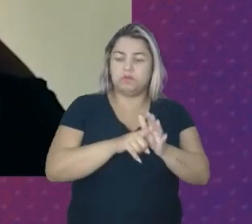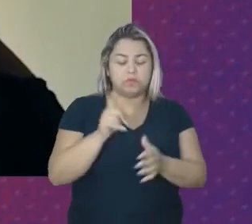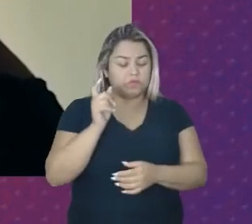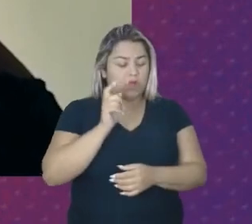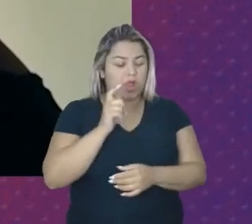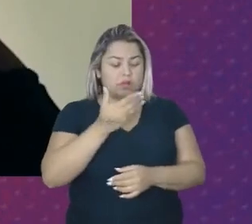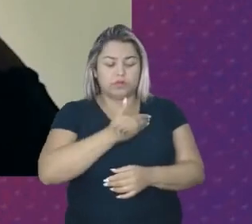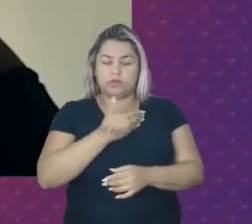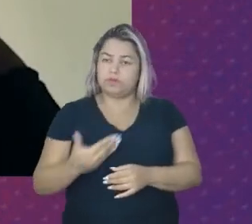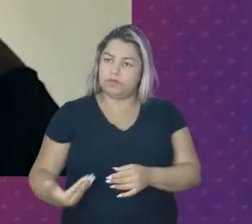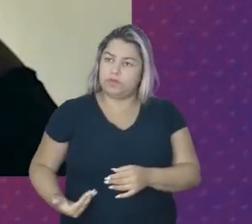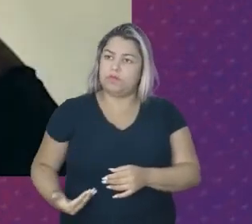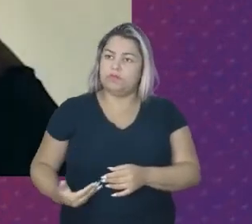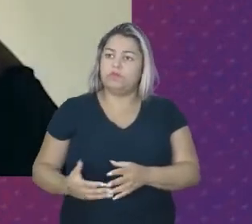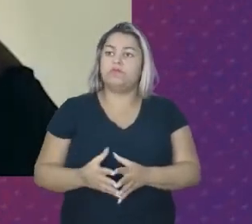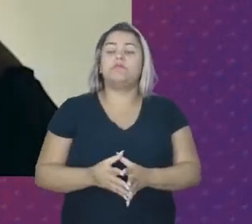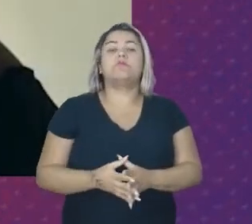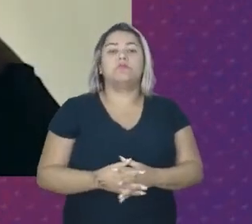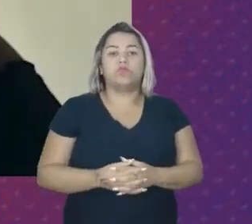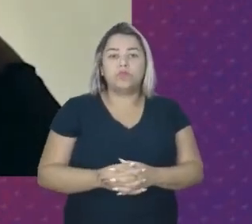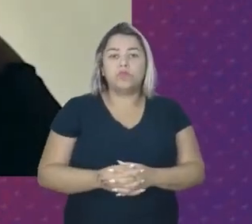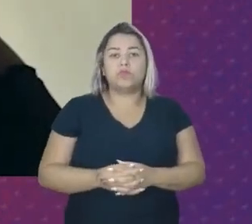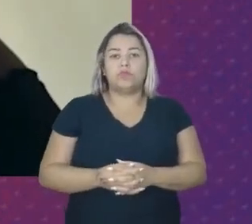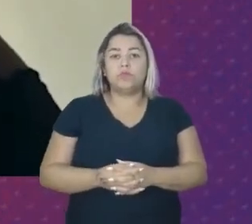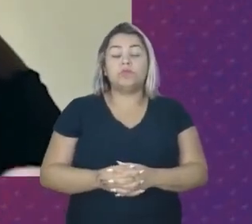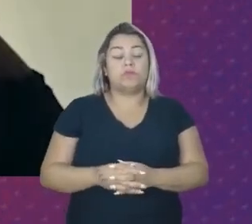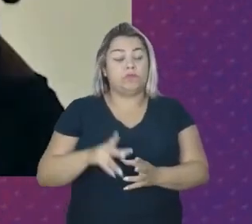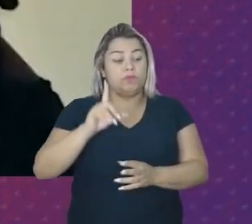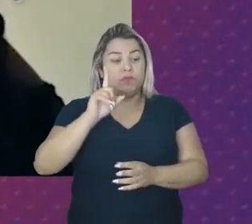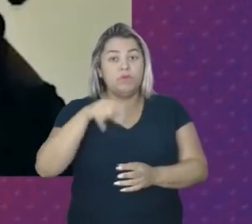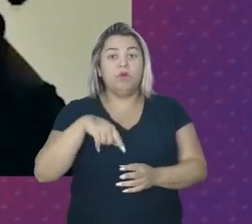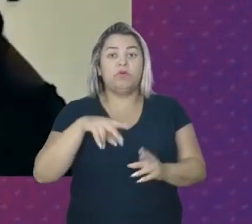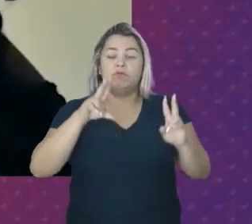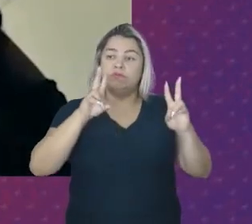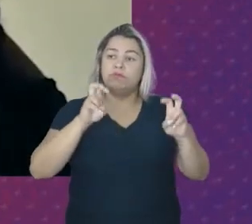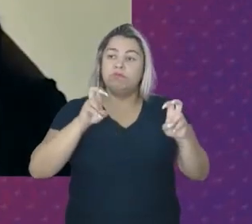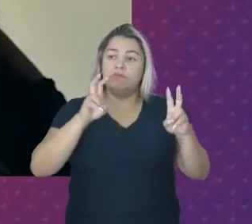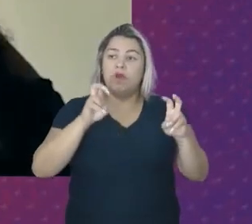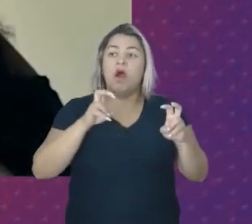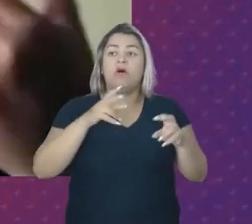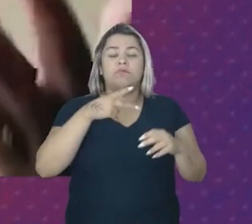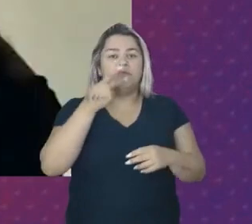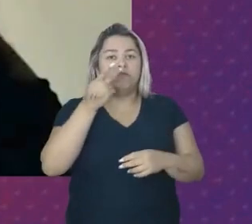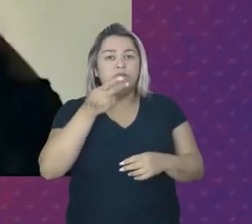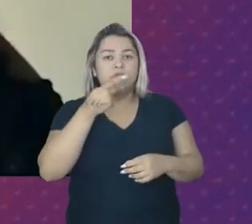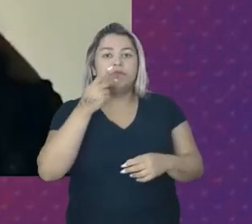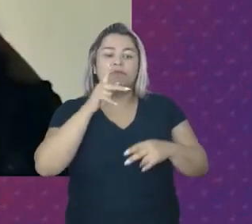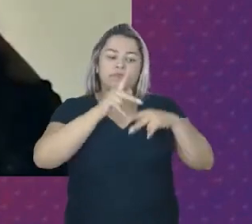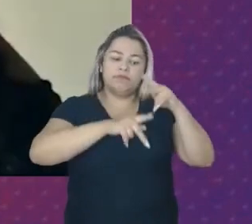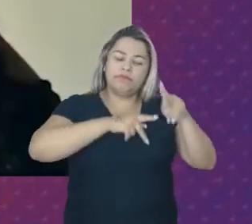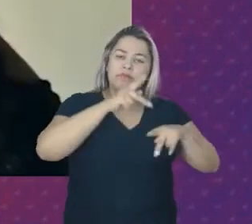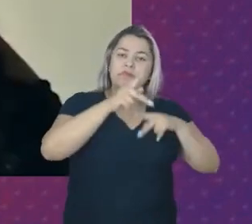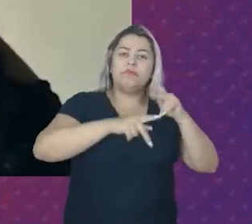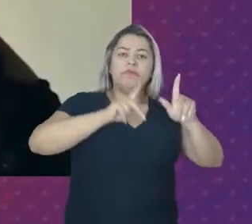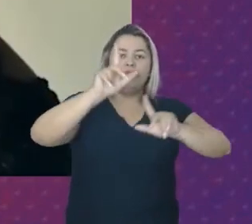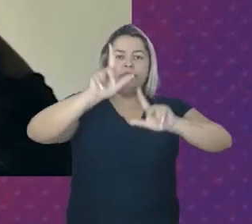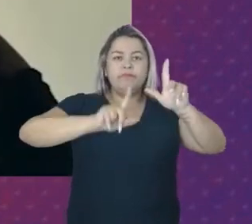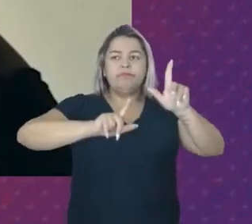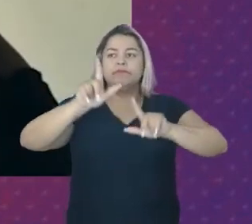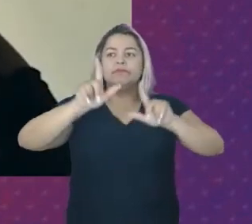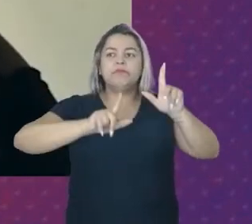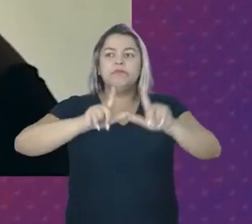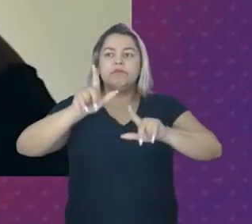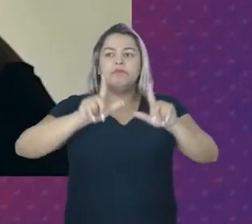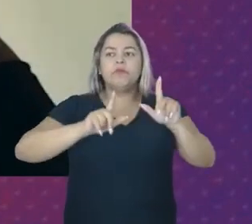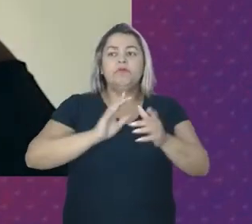certeza. Os assuntos de interesse público são os assuntos que estão na boca do povo, são os assuntos que estão passando na TV, são os assuntos que